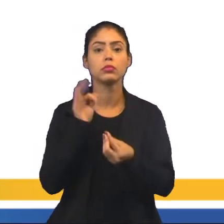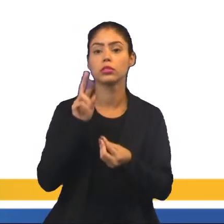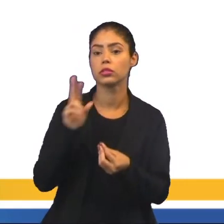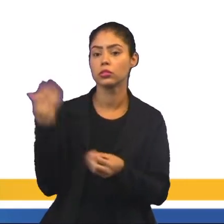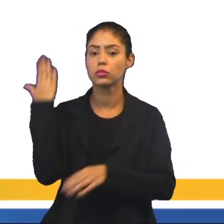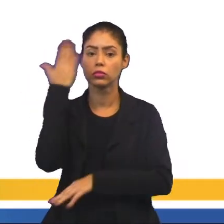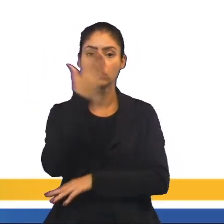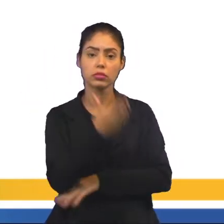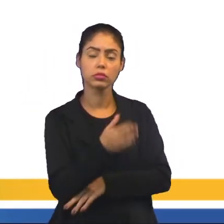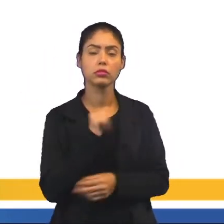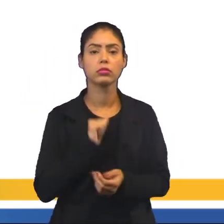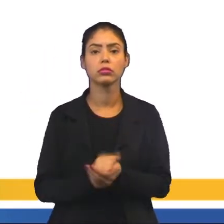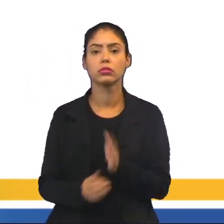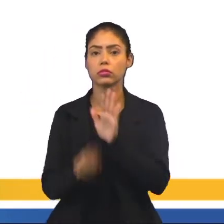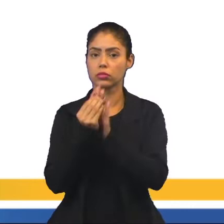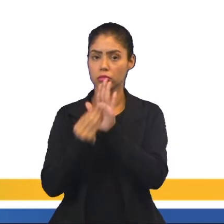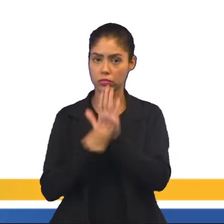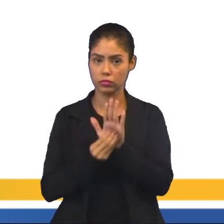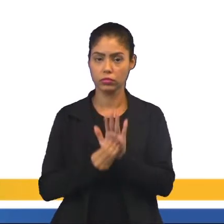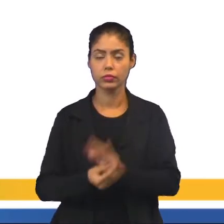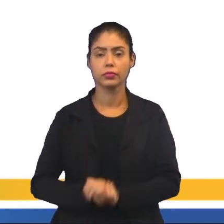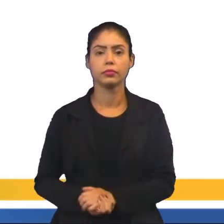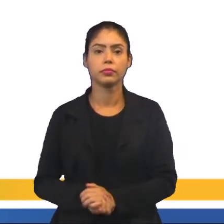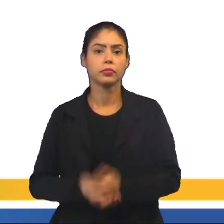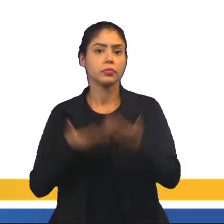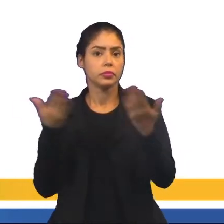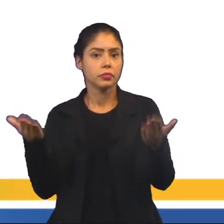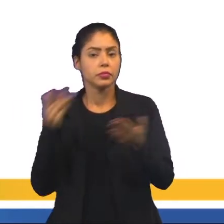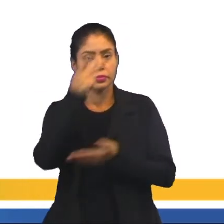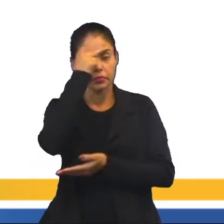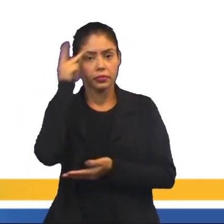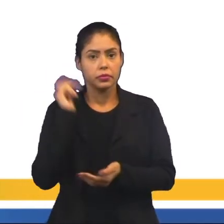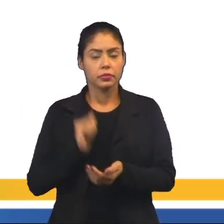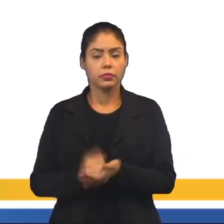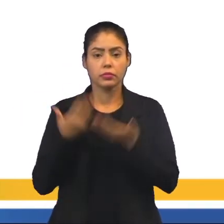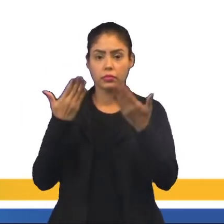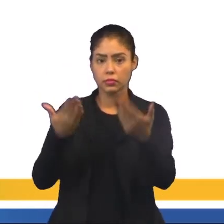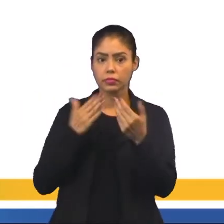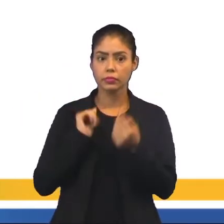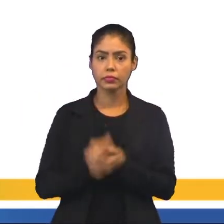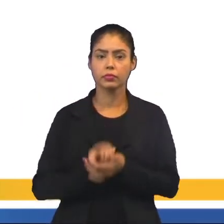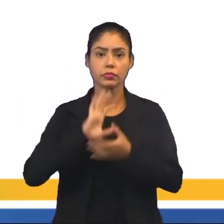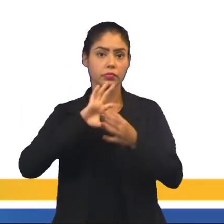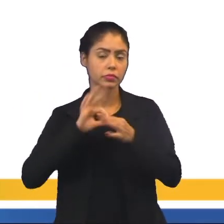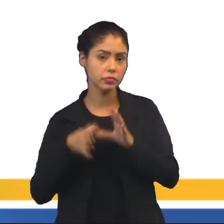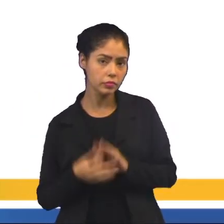da direção da diferença de fato. Então, pessoal, diante dessa